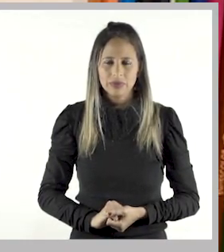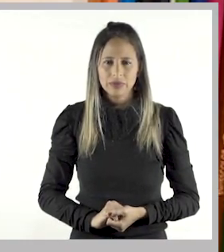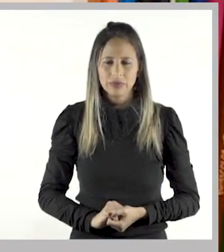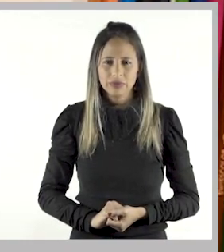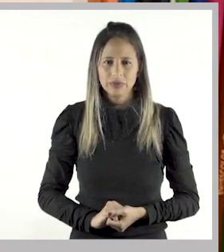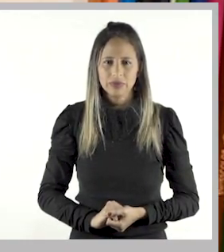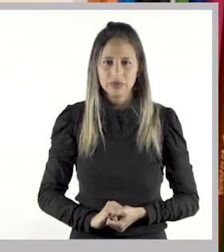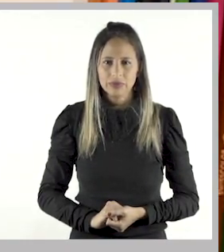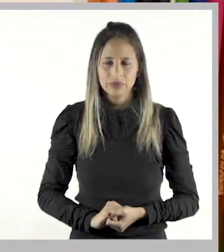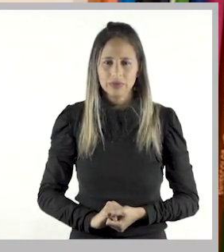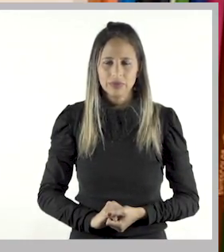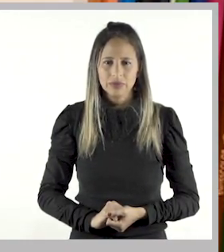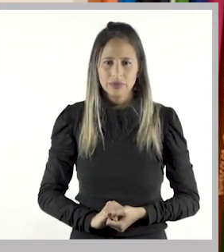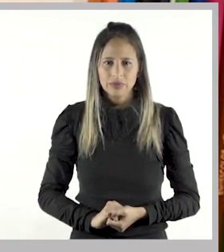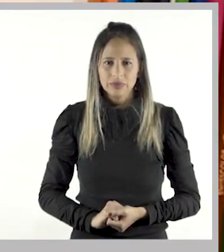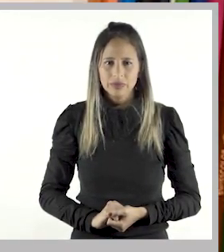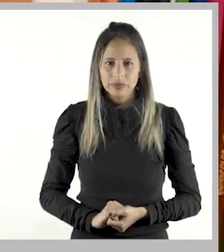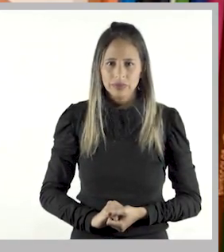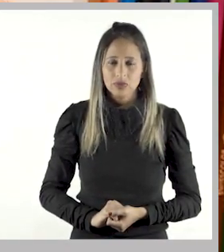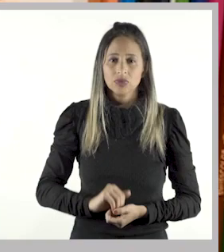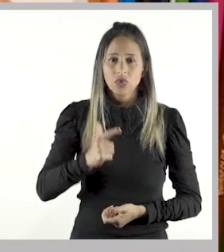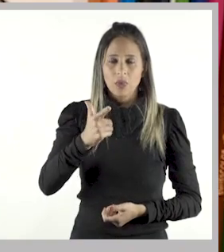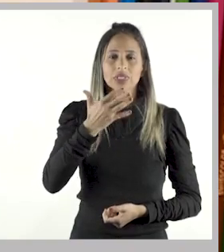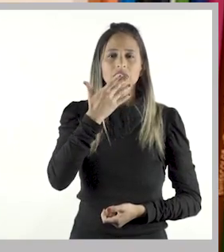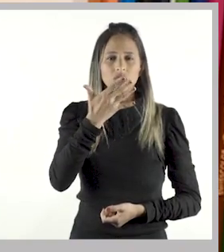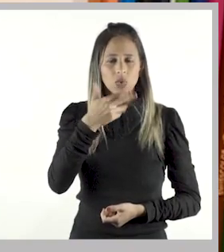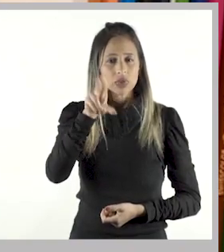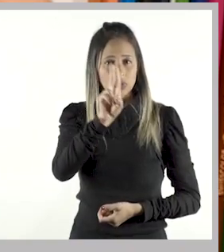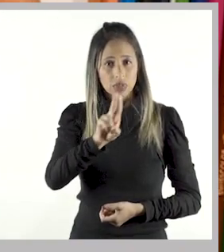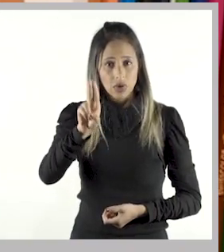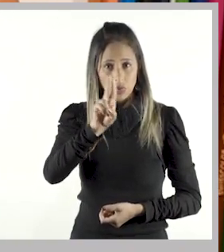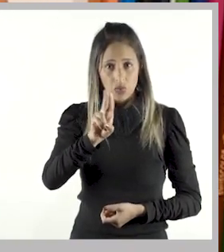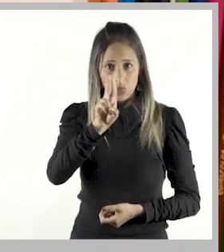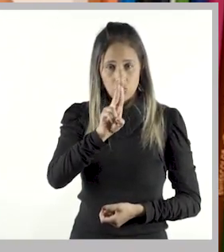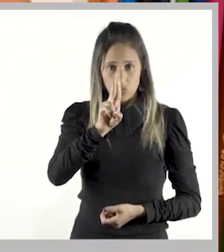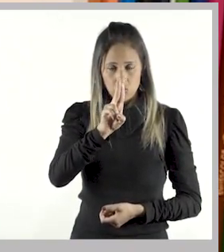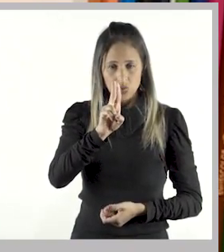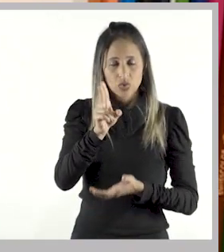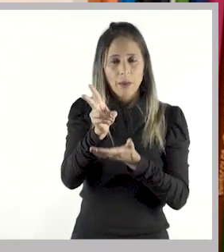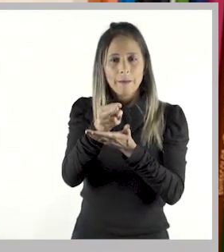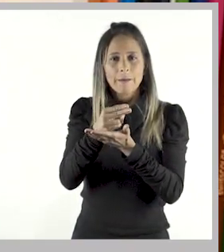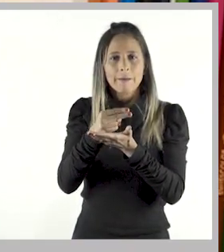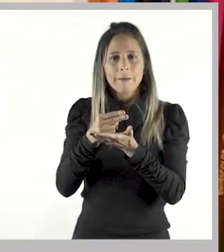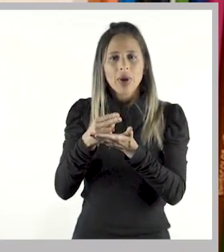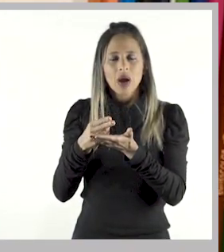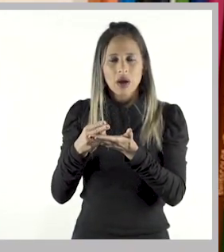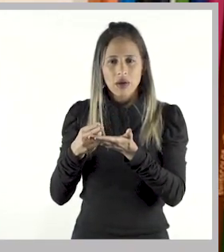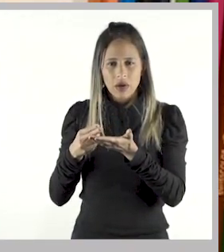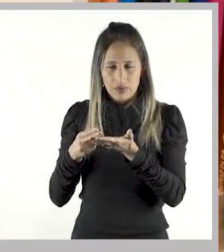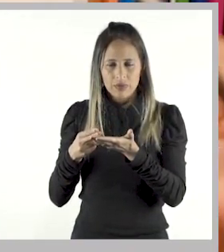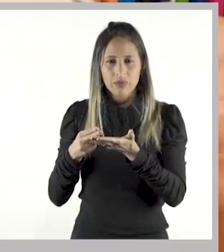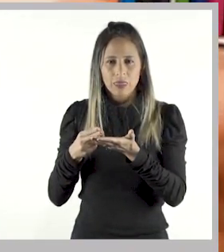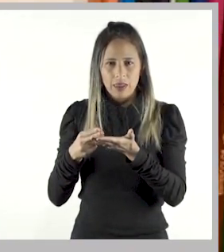Ah, uma das cores que eu mais uso nas minhas ilustrações é esse